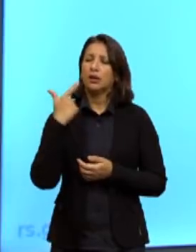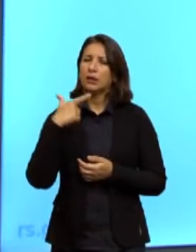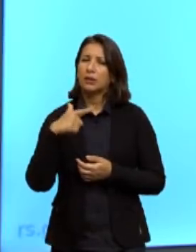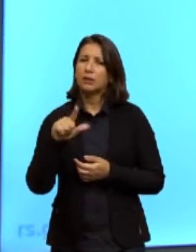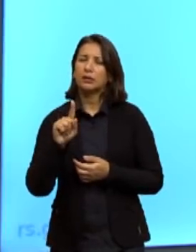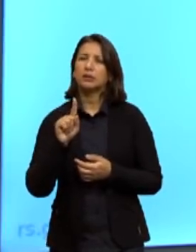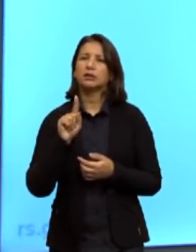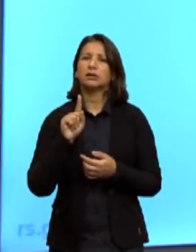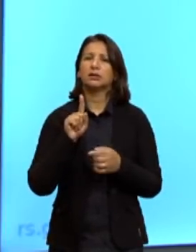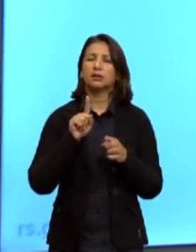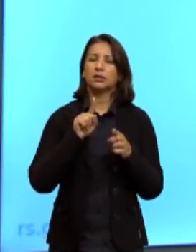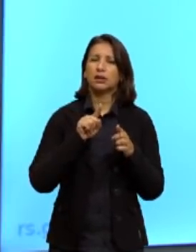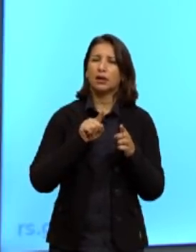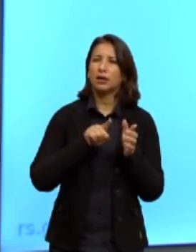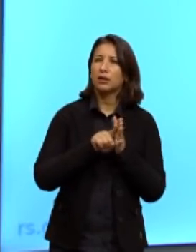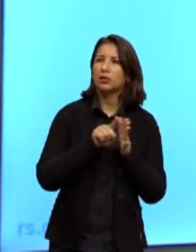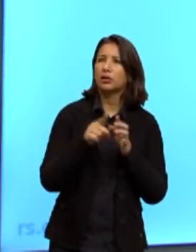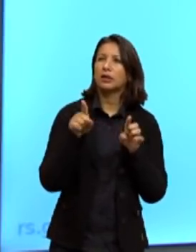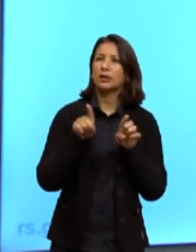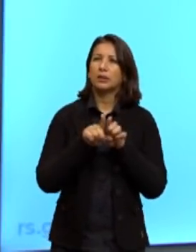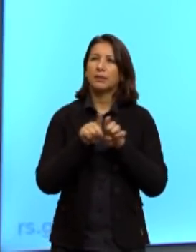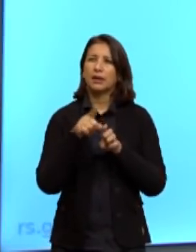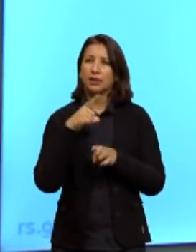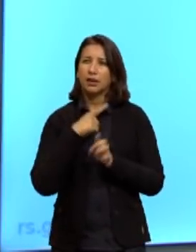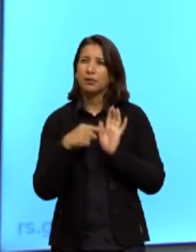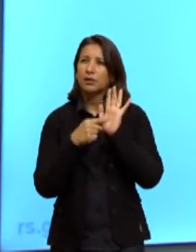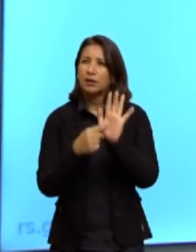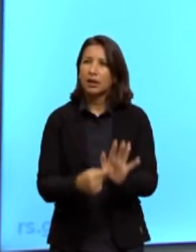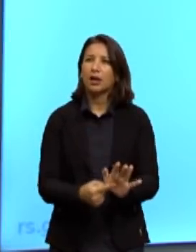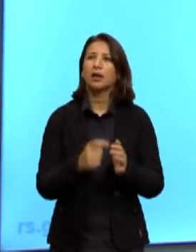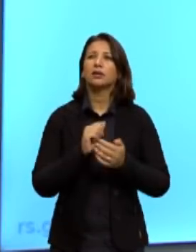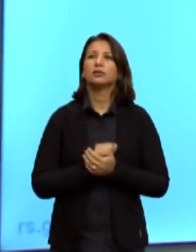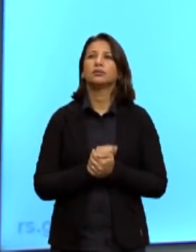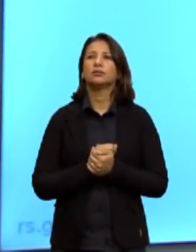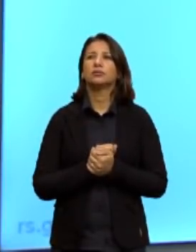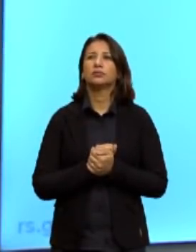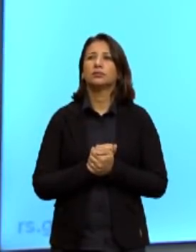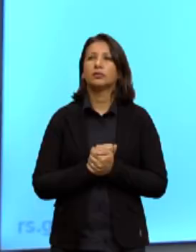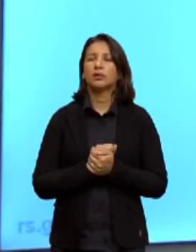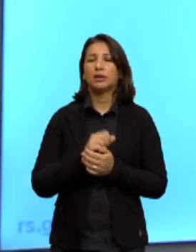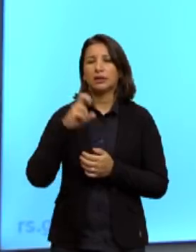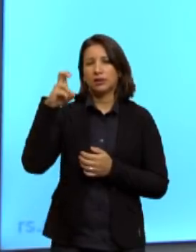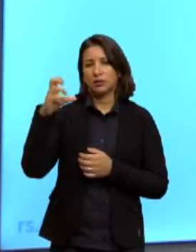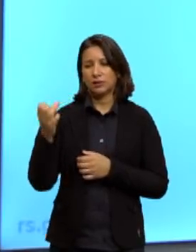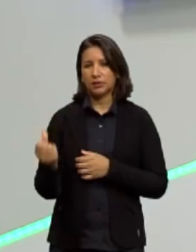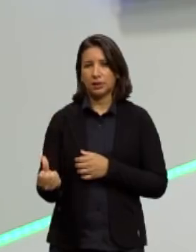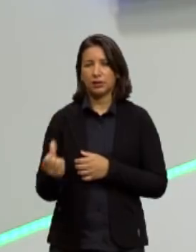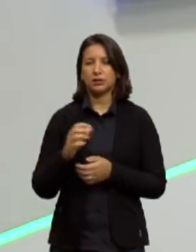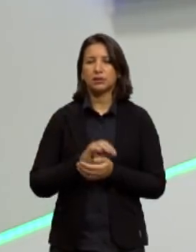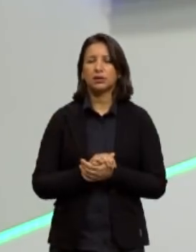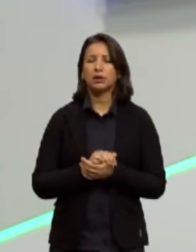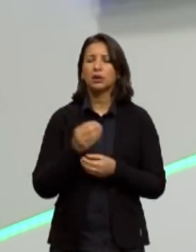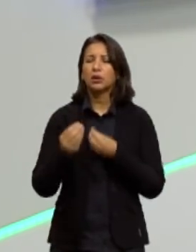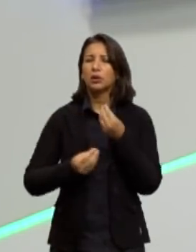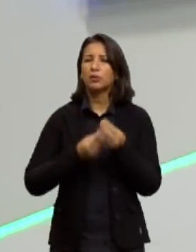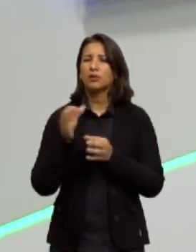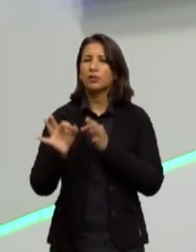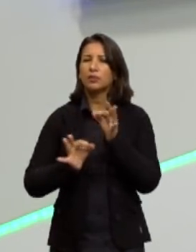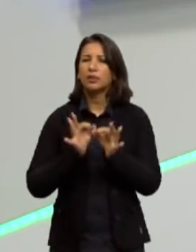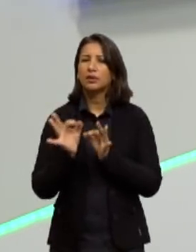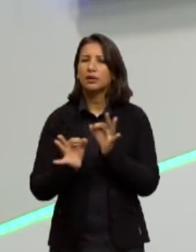ali que já estão dado só que o aline abelinha cinco que o belinha celinha é seis bom que maneira vamos